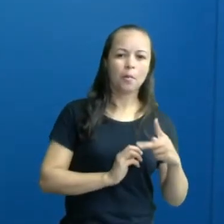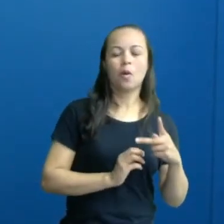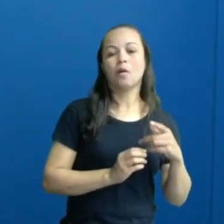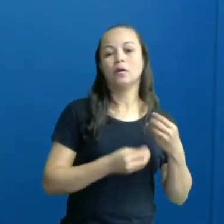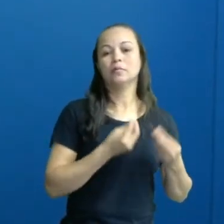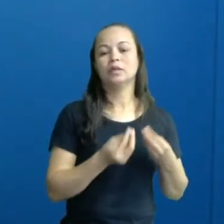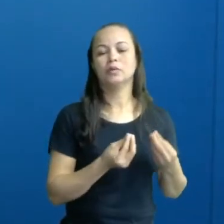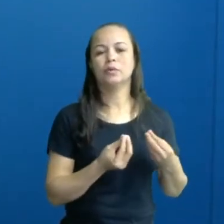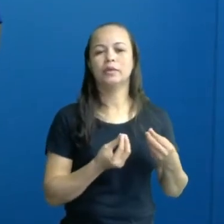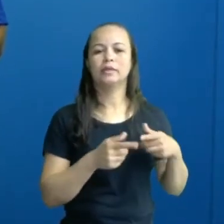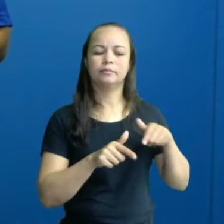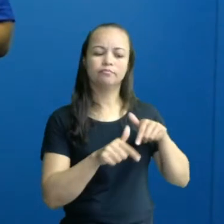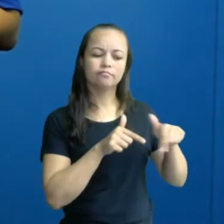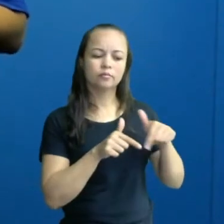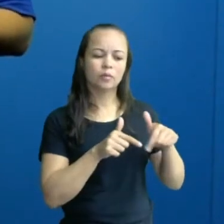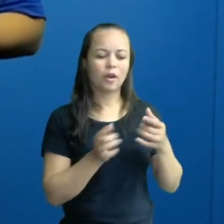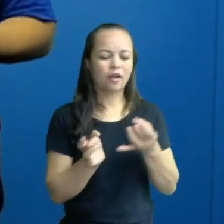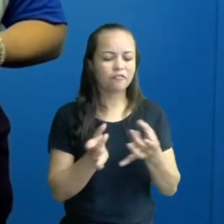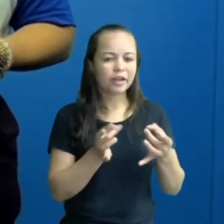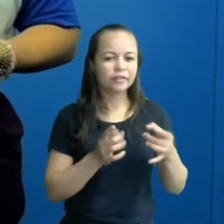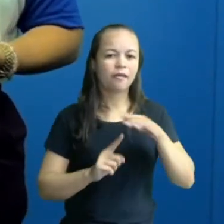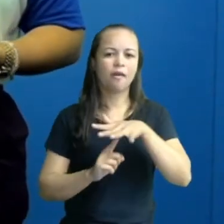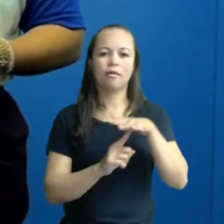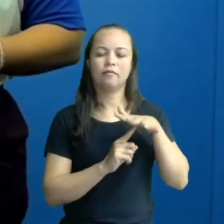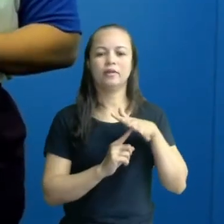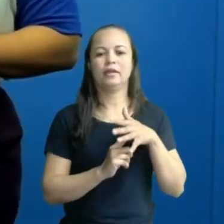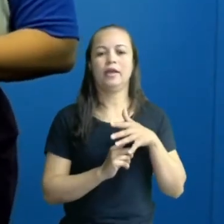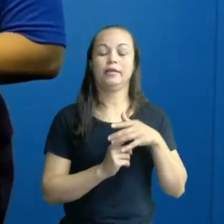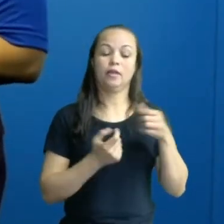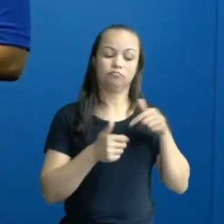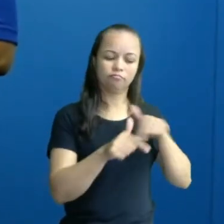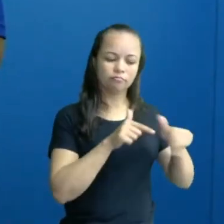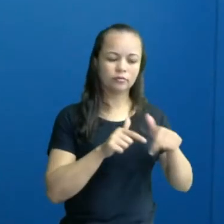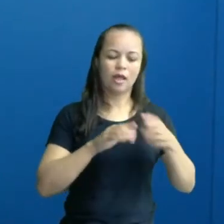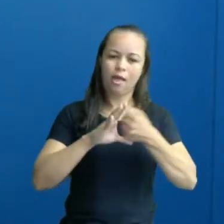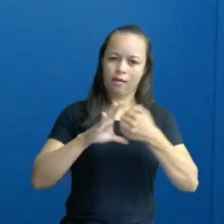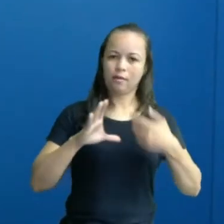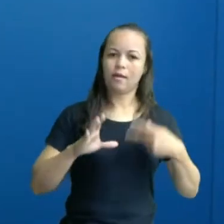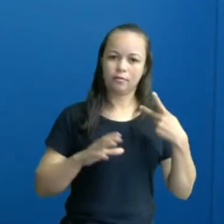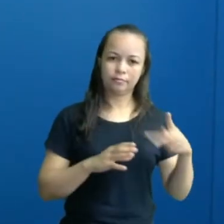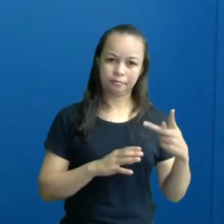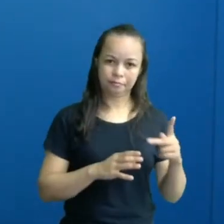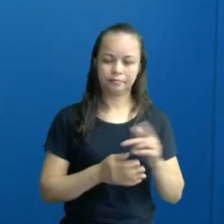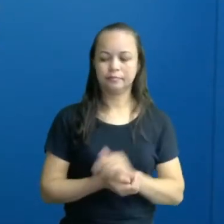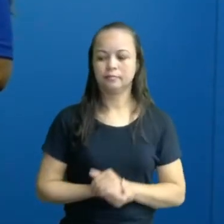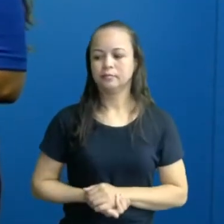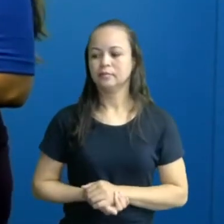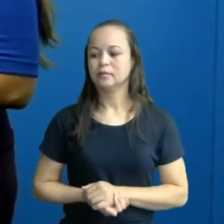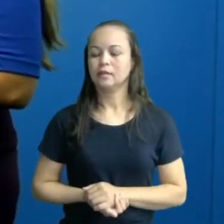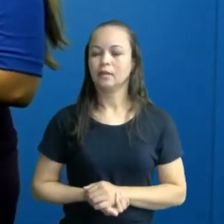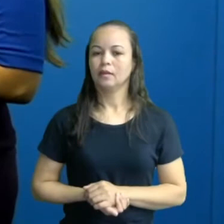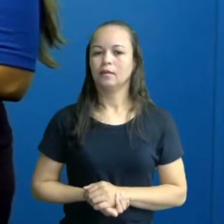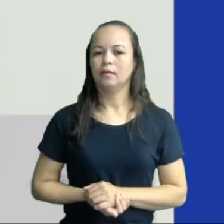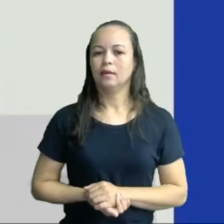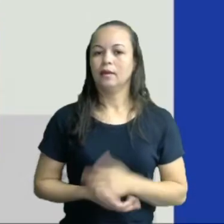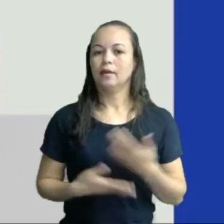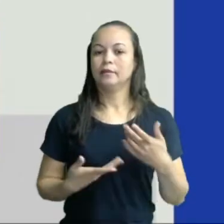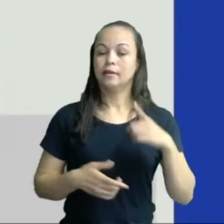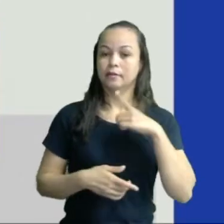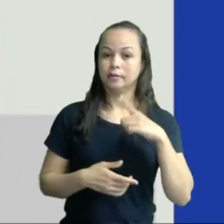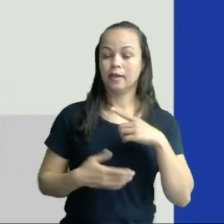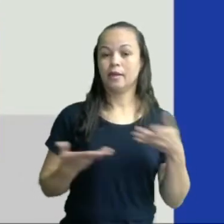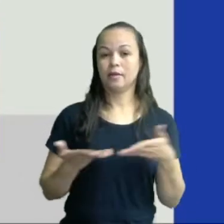locais. Então, o trabalho do campo, ele tem essa característica, certo? Olha só, aqui eu tenho